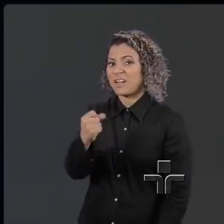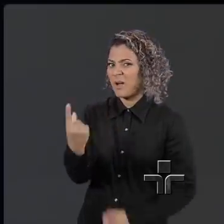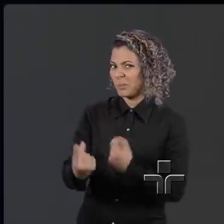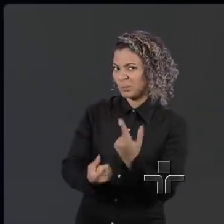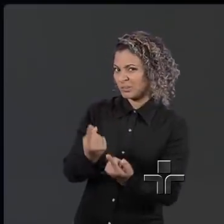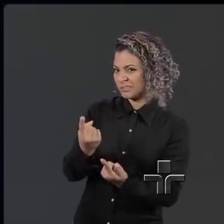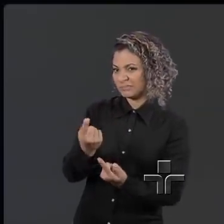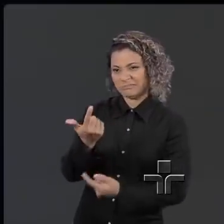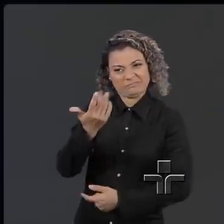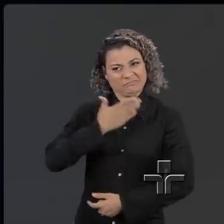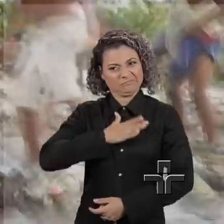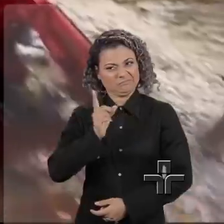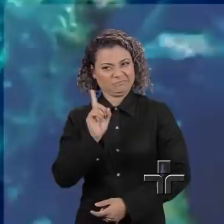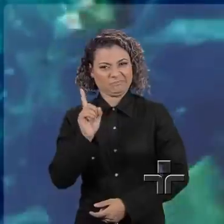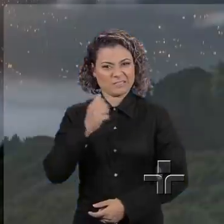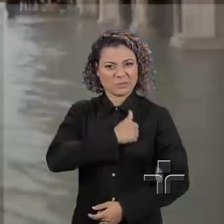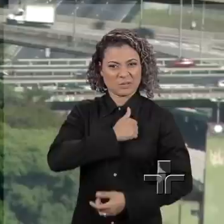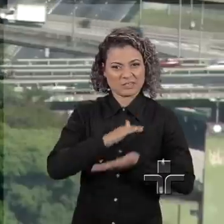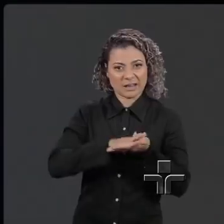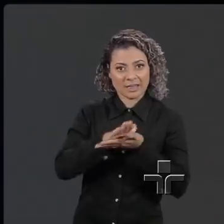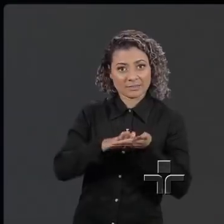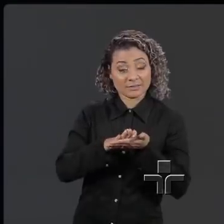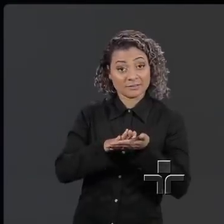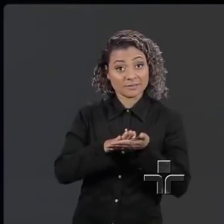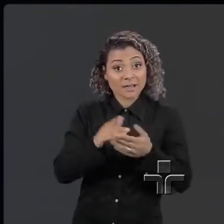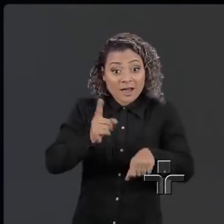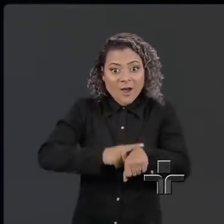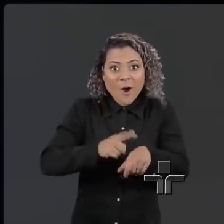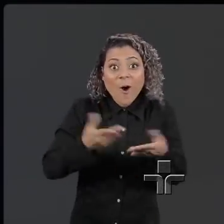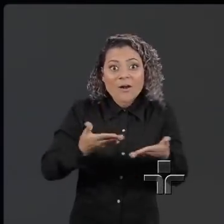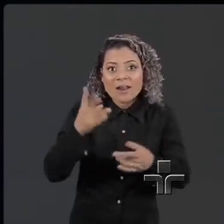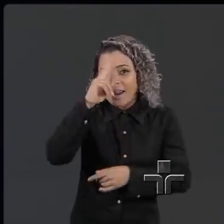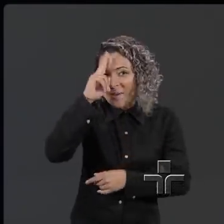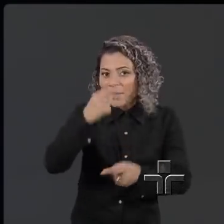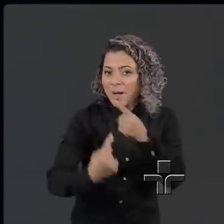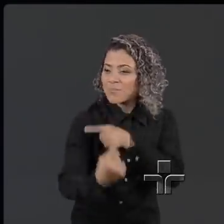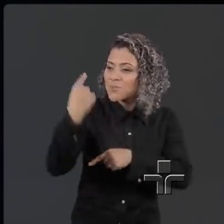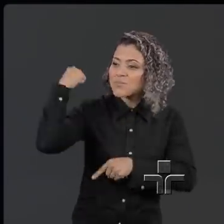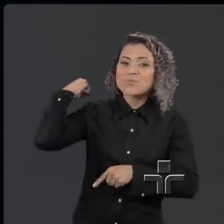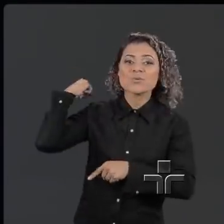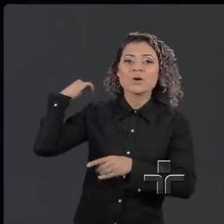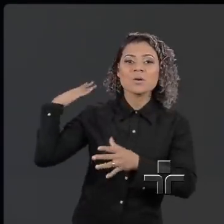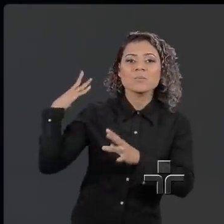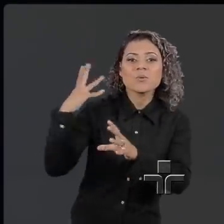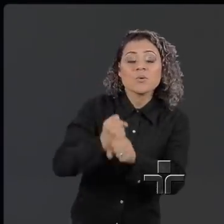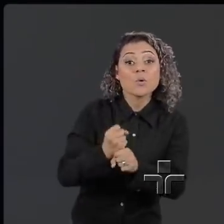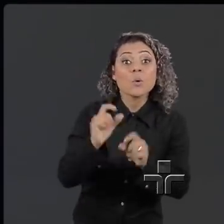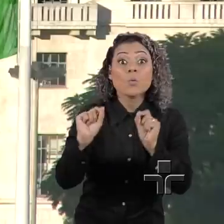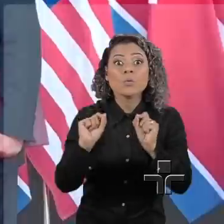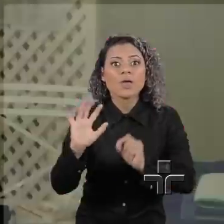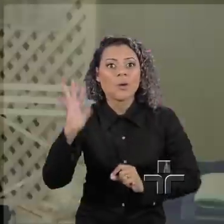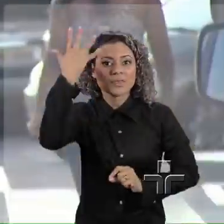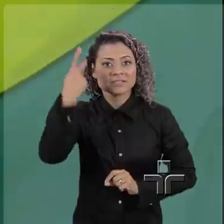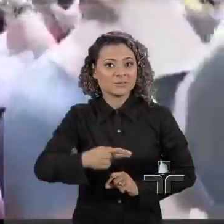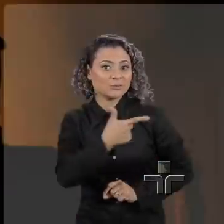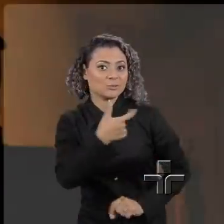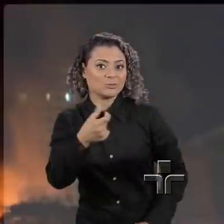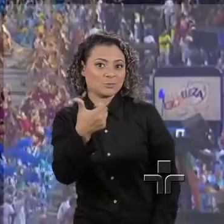para outros nem tanto. É hora de relembrar o que sacudiu o país neste ano.